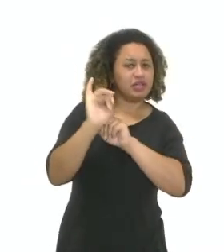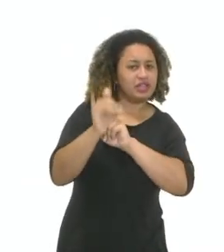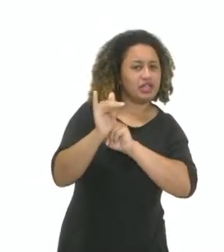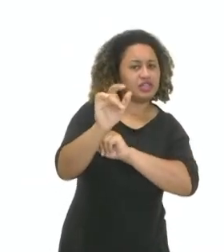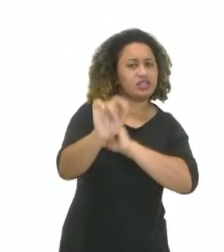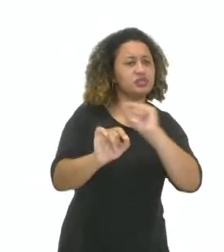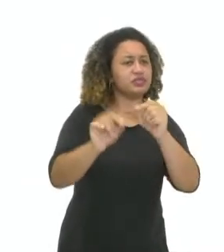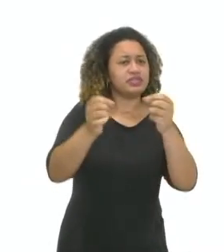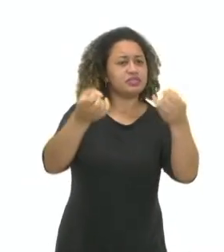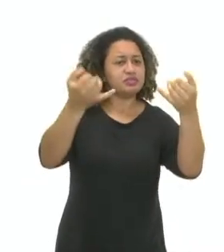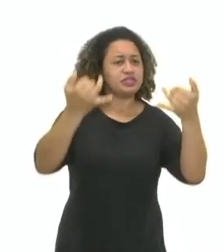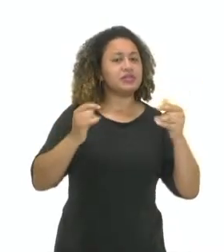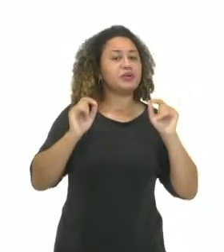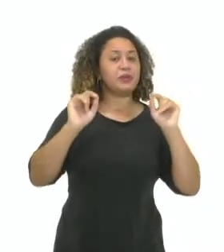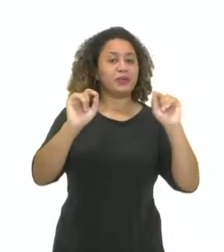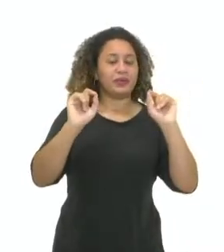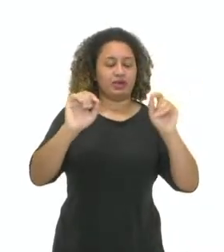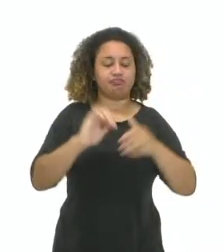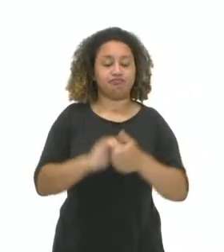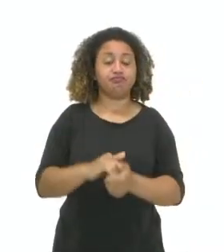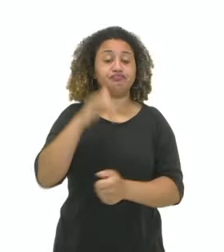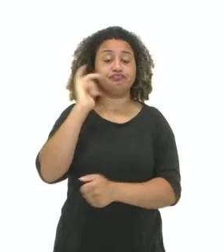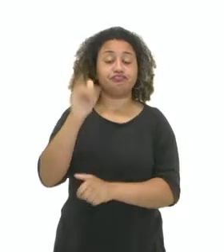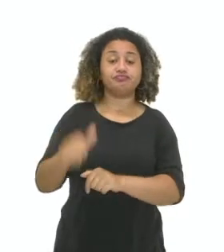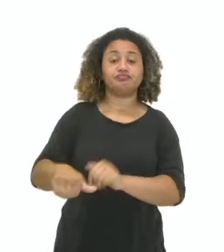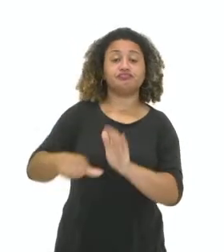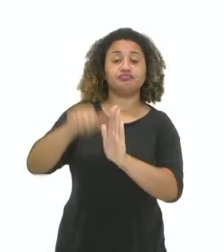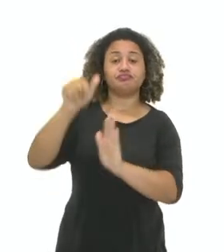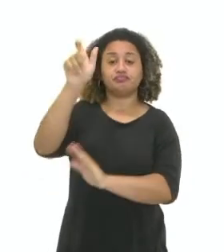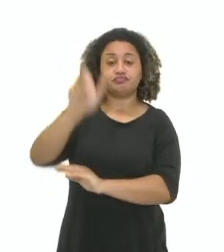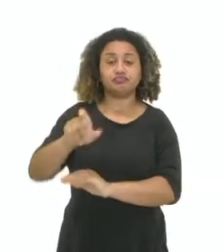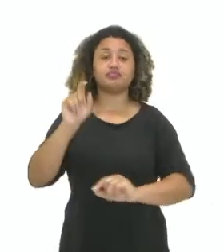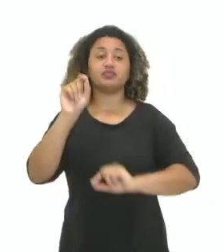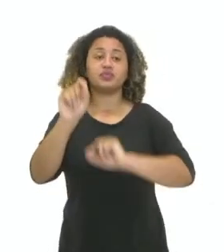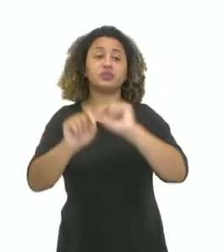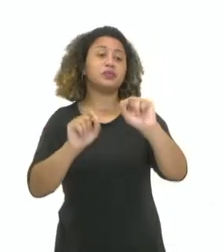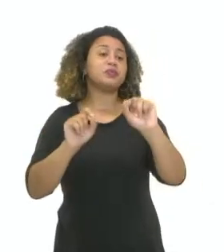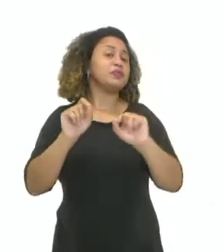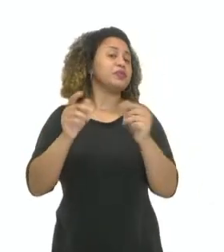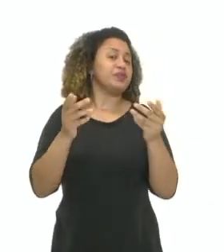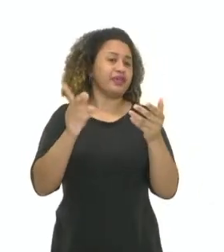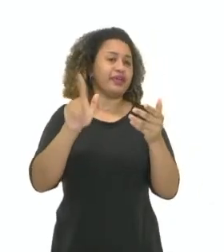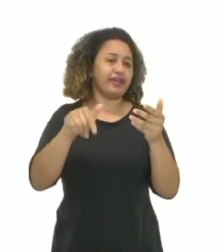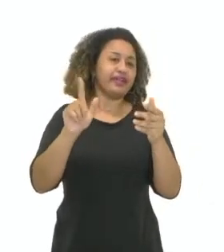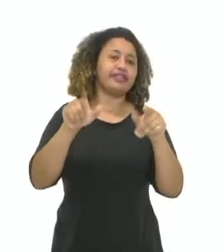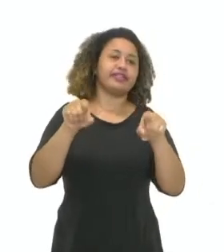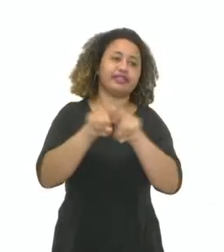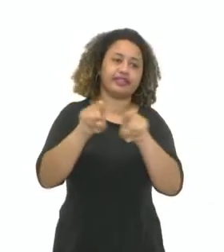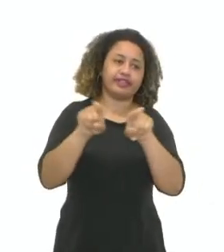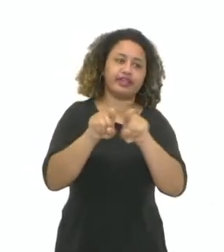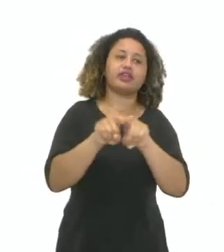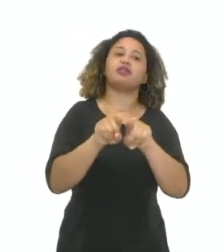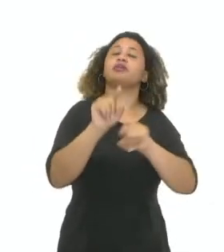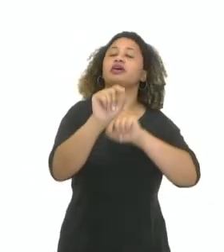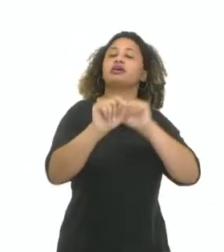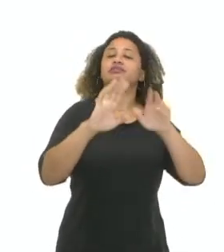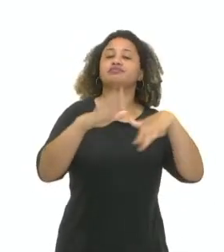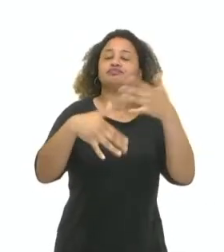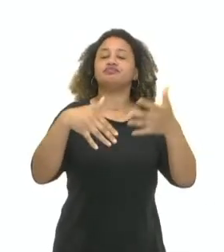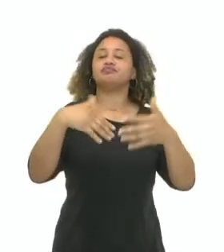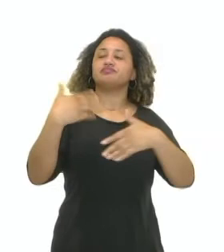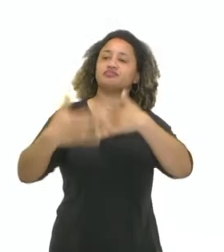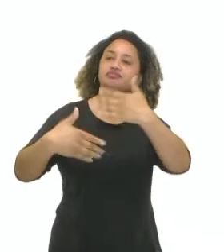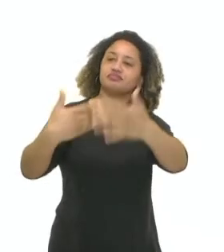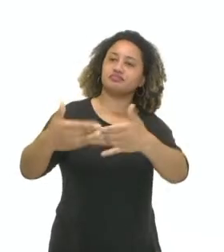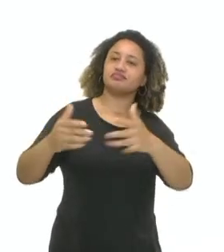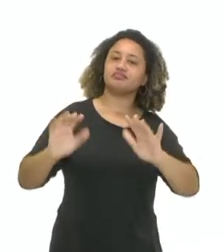que é a explicação? Como a narração é feita em primeira pessoa, ao mesmo tempo em que transcorre a